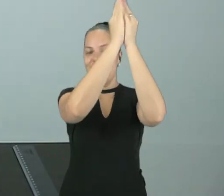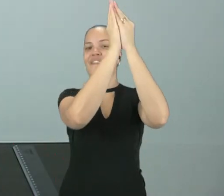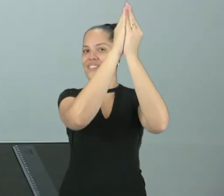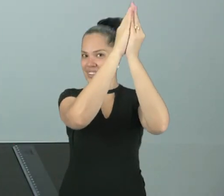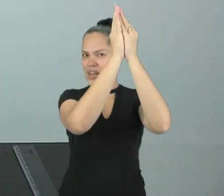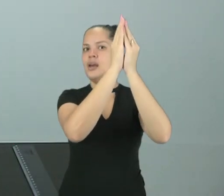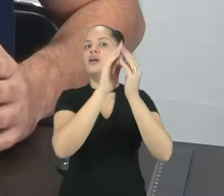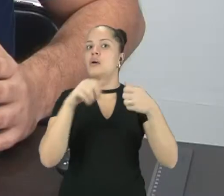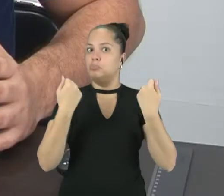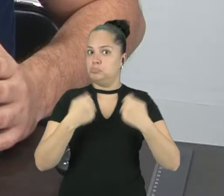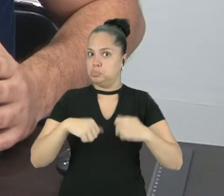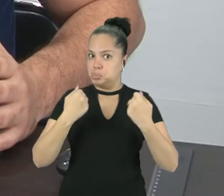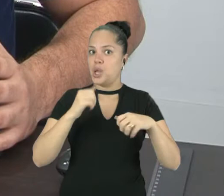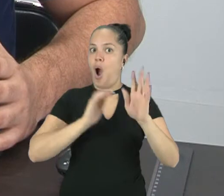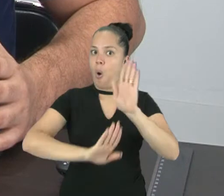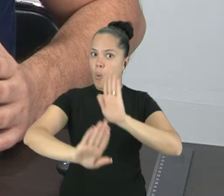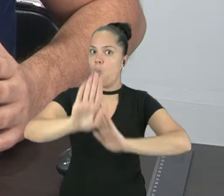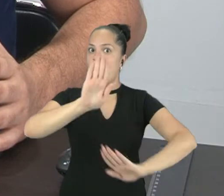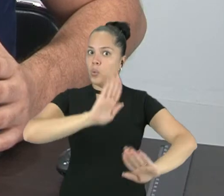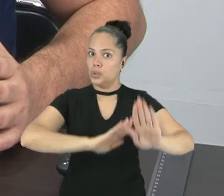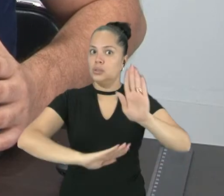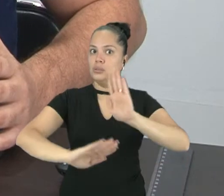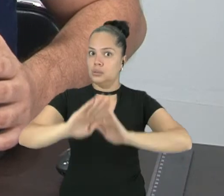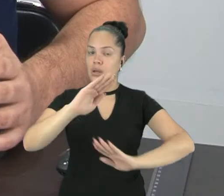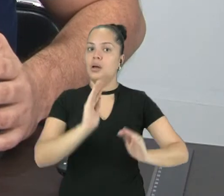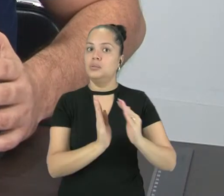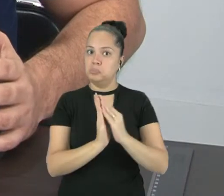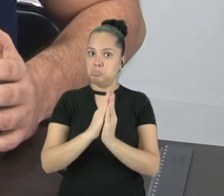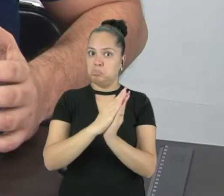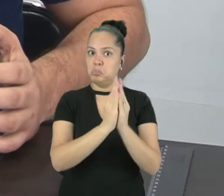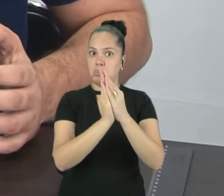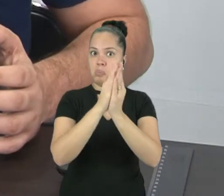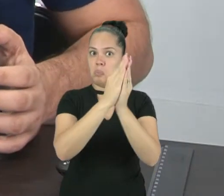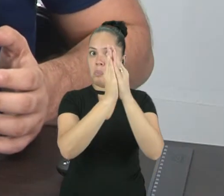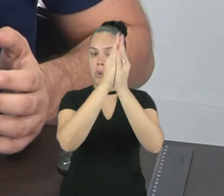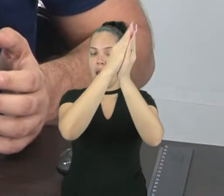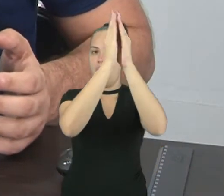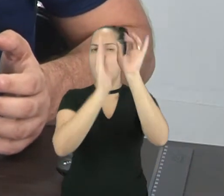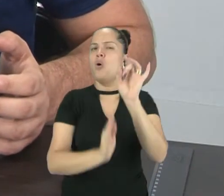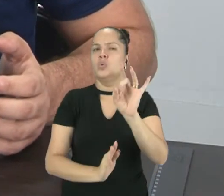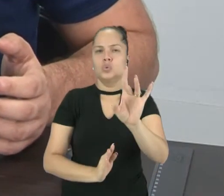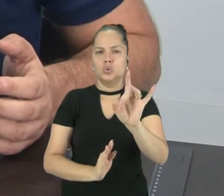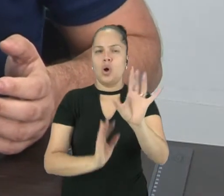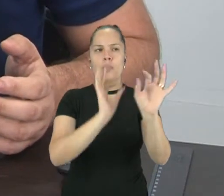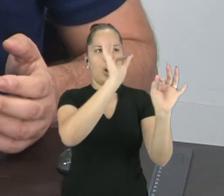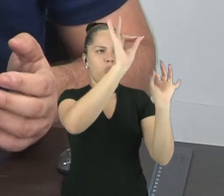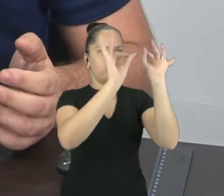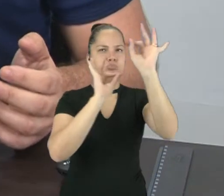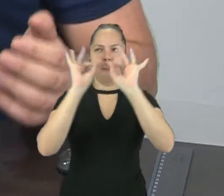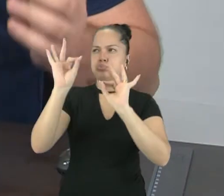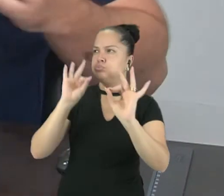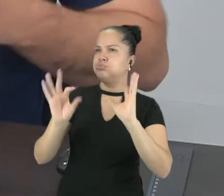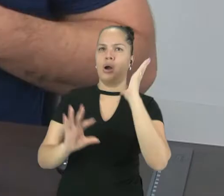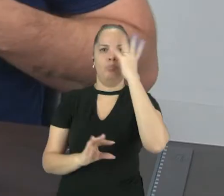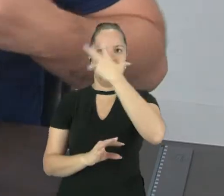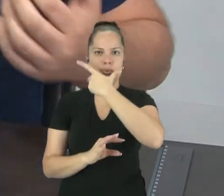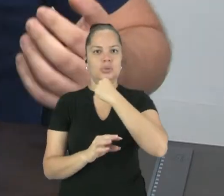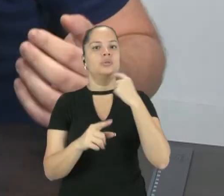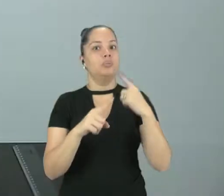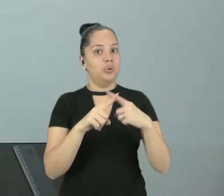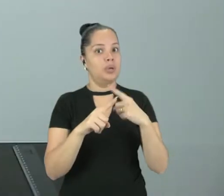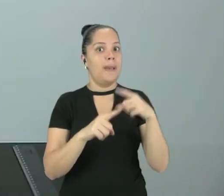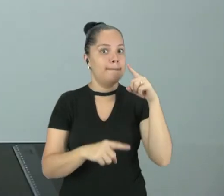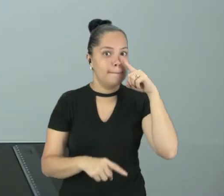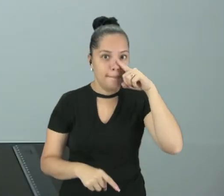bastante cuidado aqui algum balão né porque ele ele é mais é ornamento de ornamentação porque pode